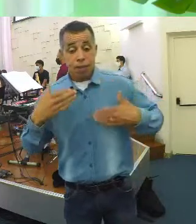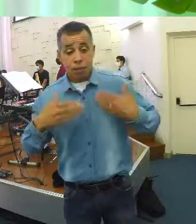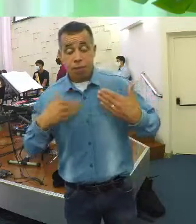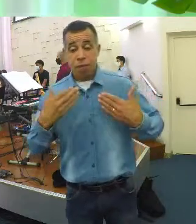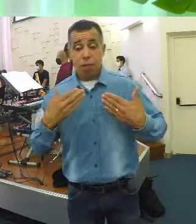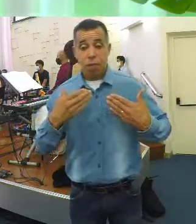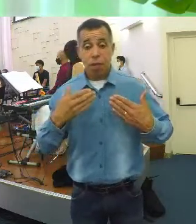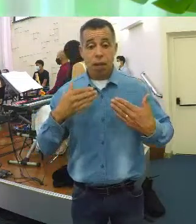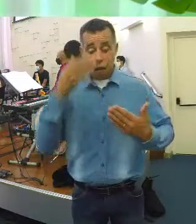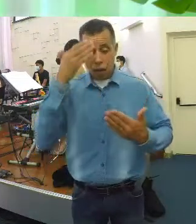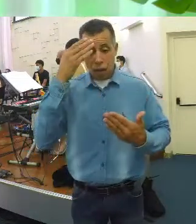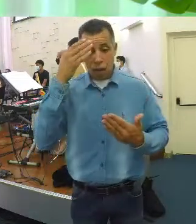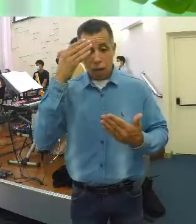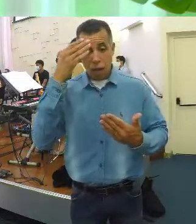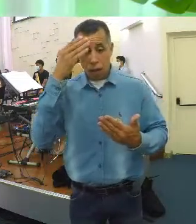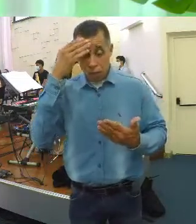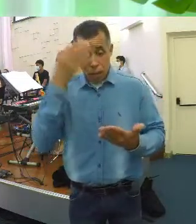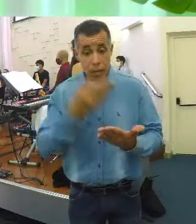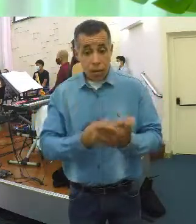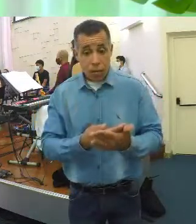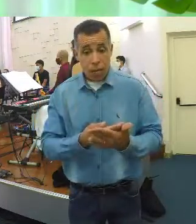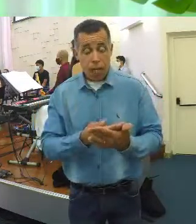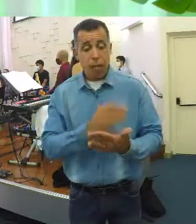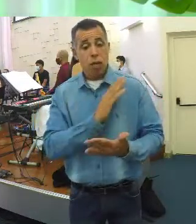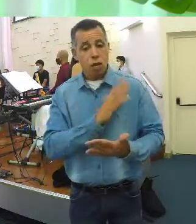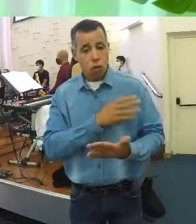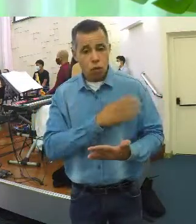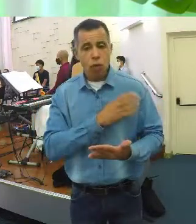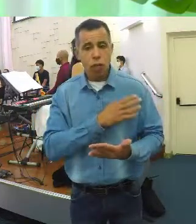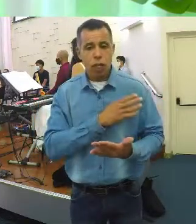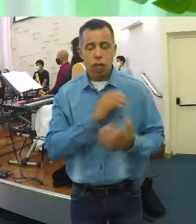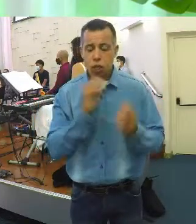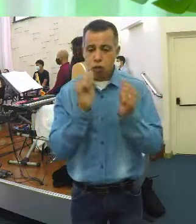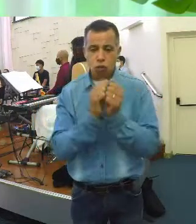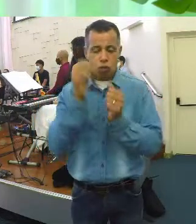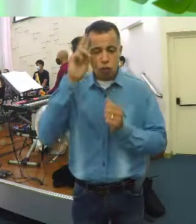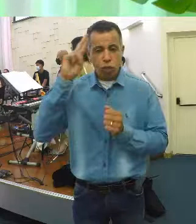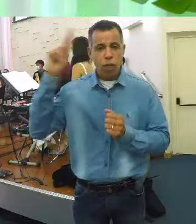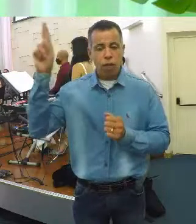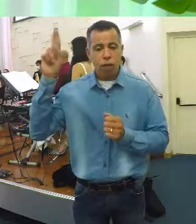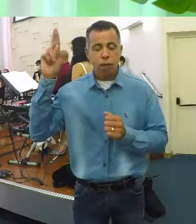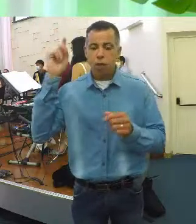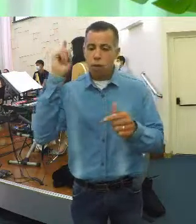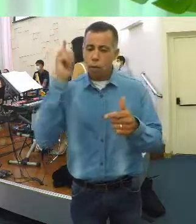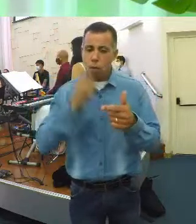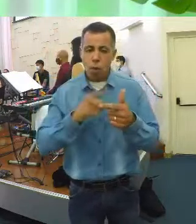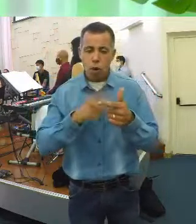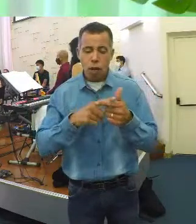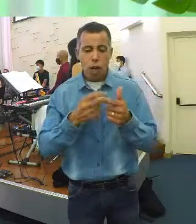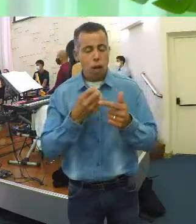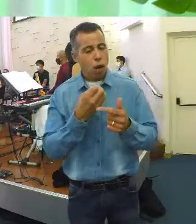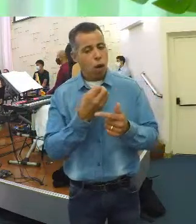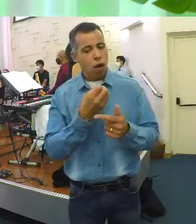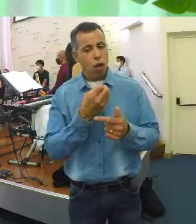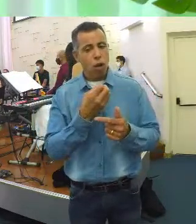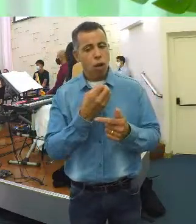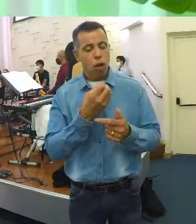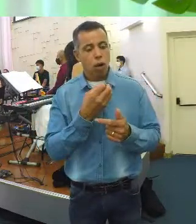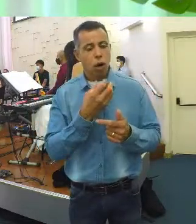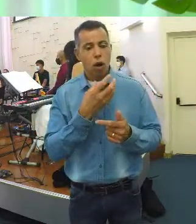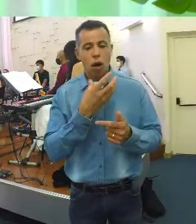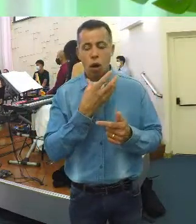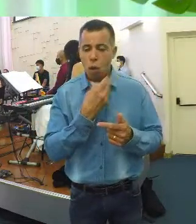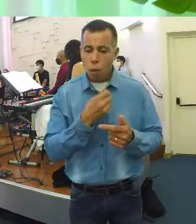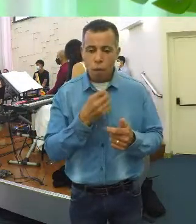com firmeza de coração permanecessem no Senhor, porque era homem bom, cheio do